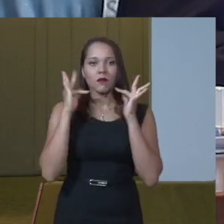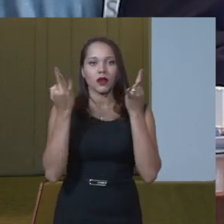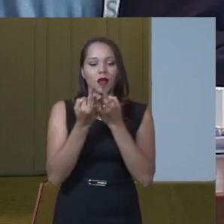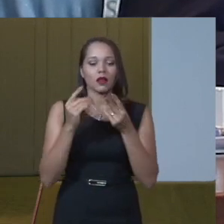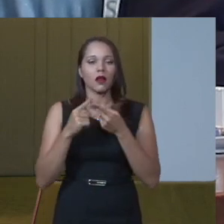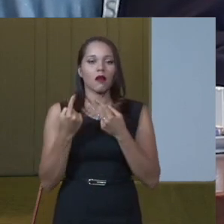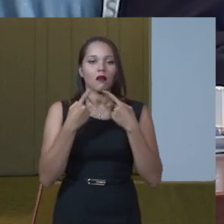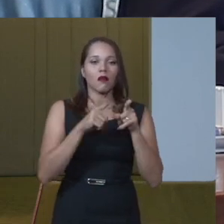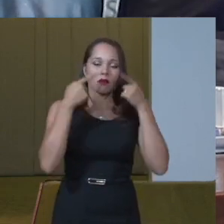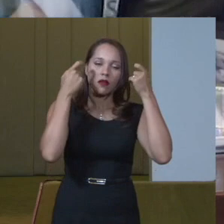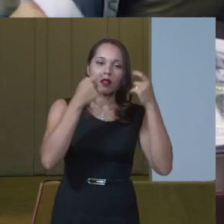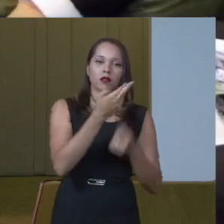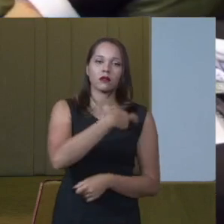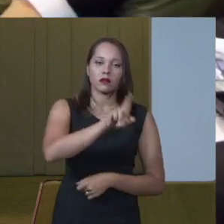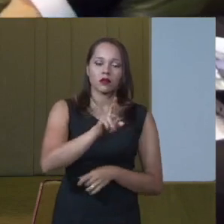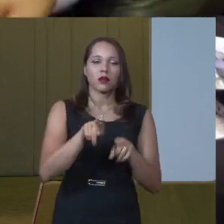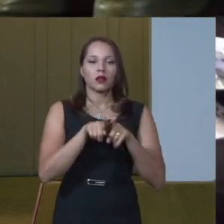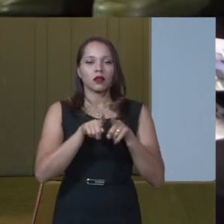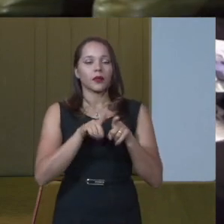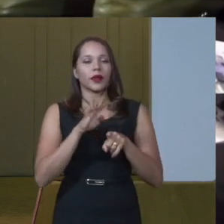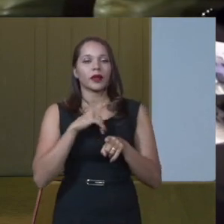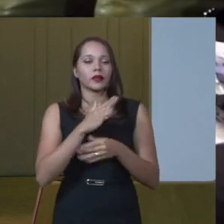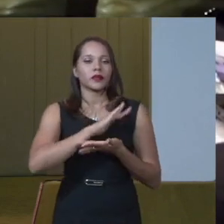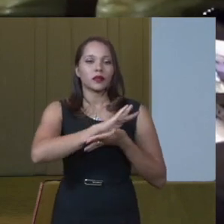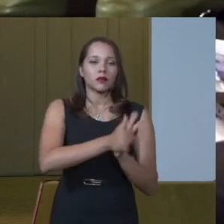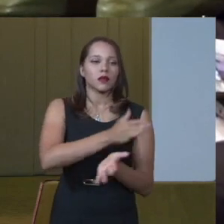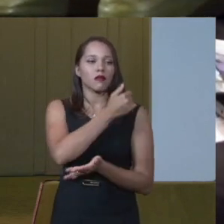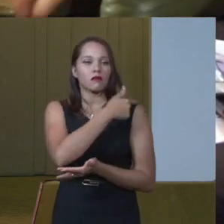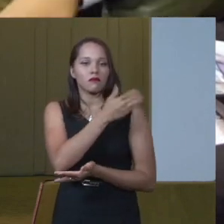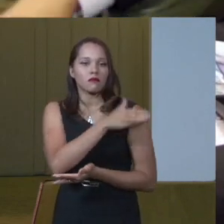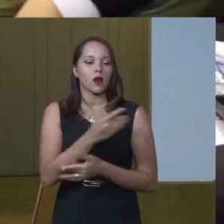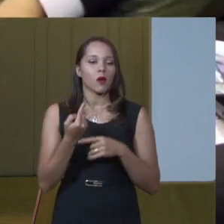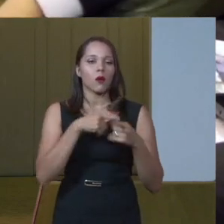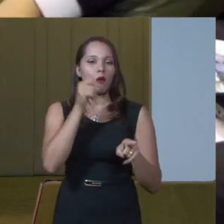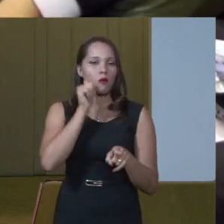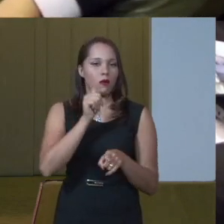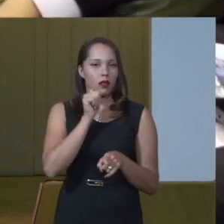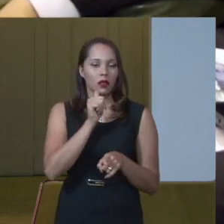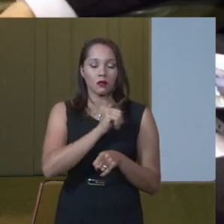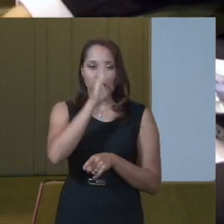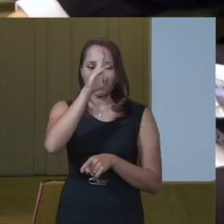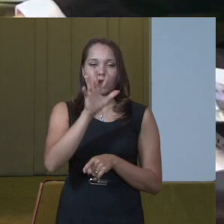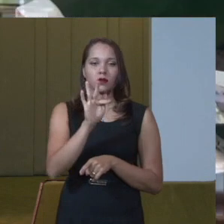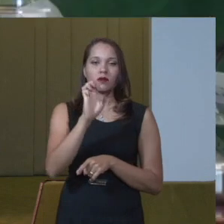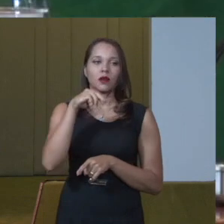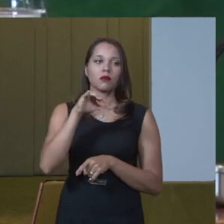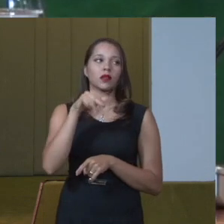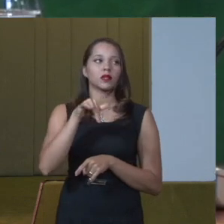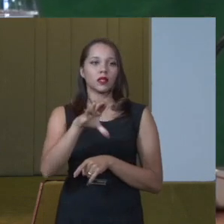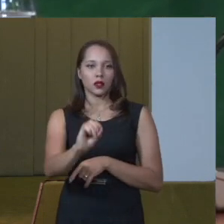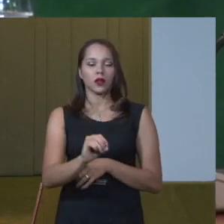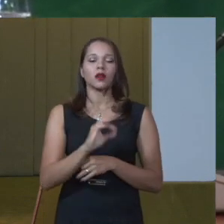o combate à violência religiosa e o enfrentamento da discriminação e da violência contra as mulheres, sobretudo o feminicídio.